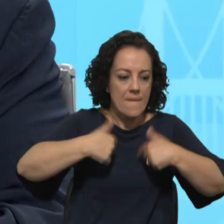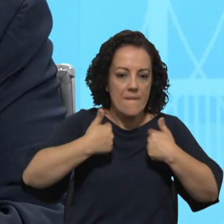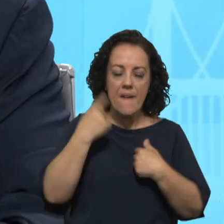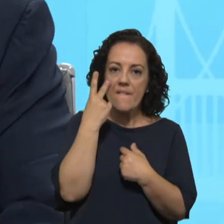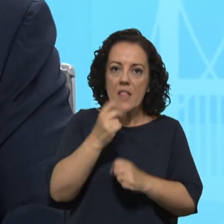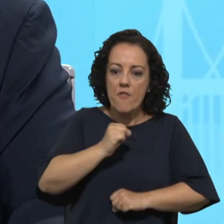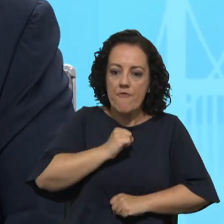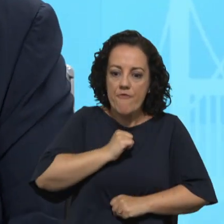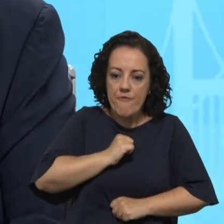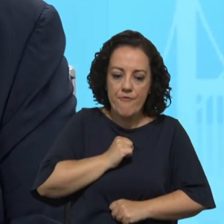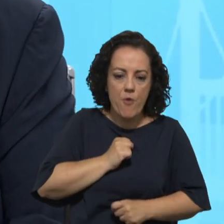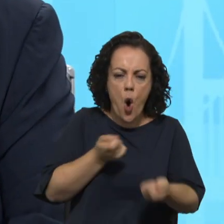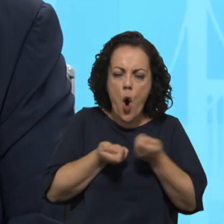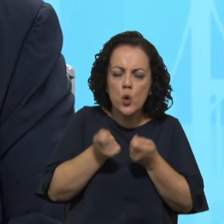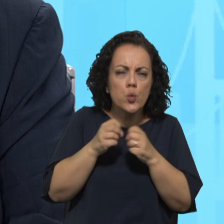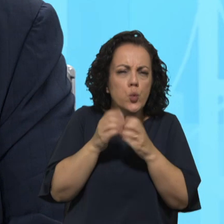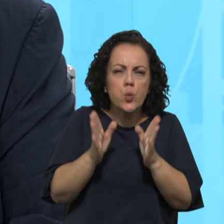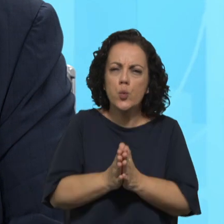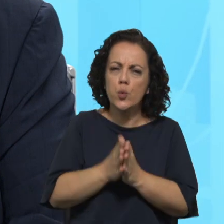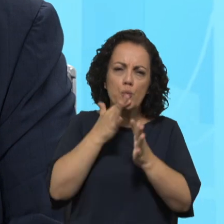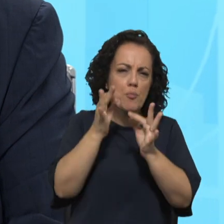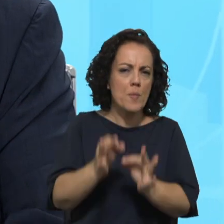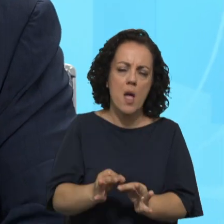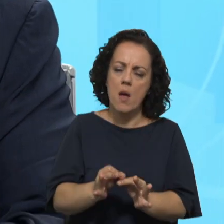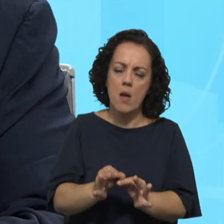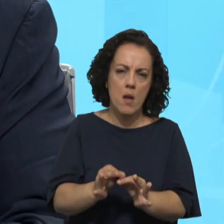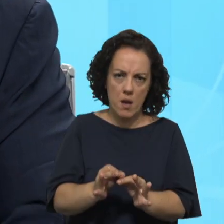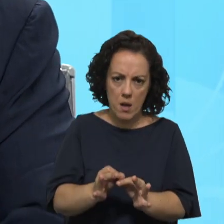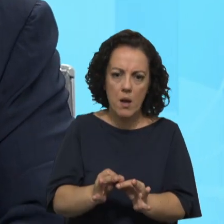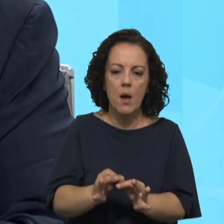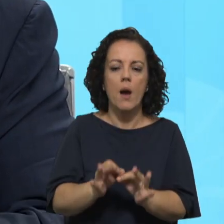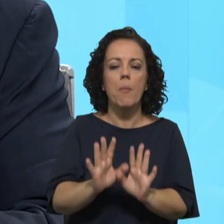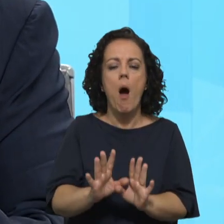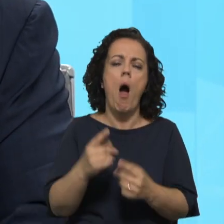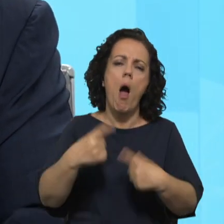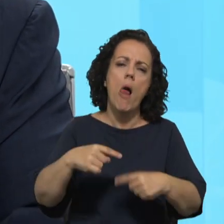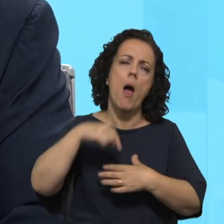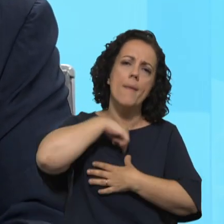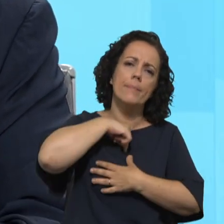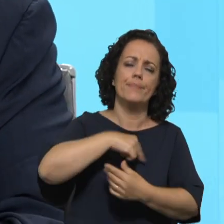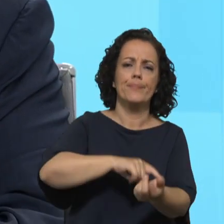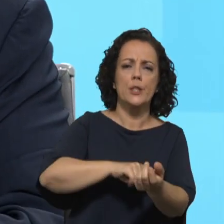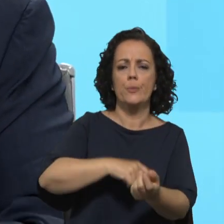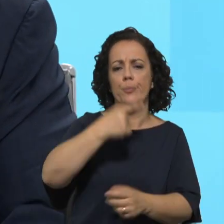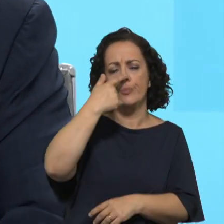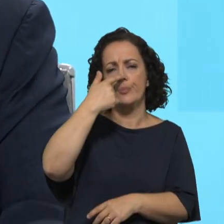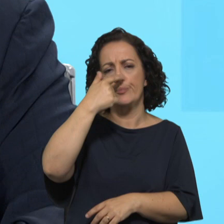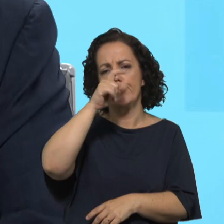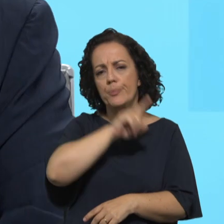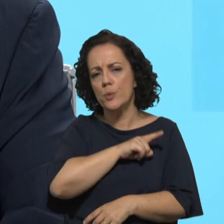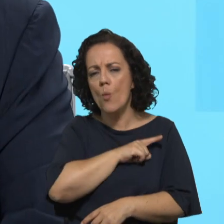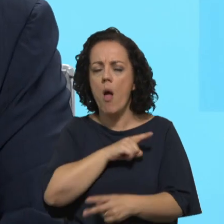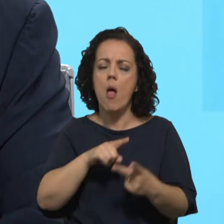até a nossa missão a partir daquilo que são os nossos carismas pessoais, as nossas